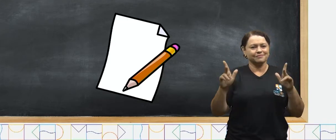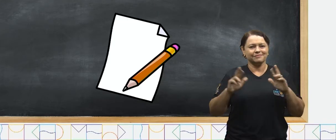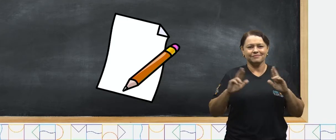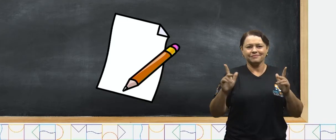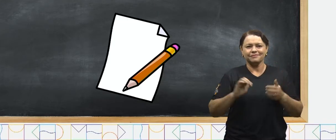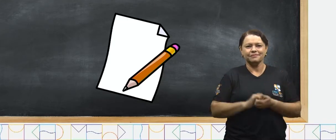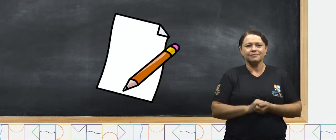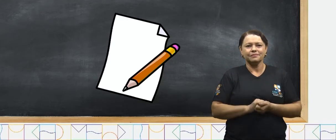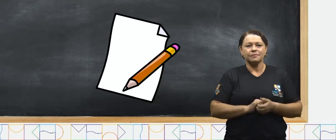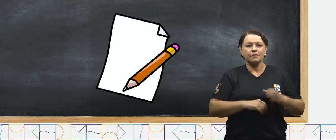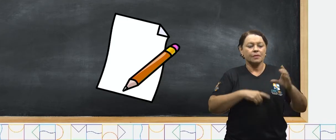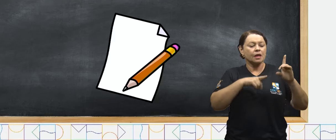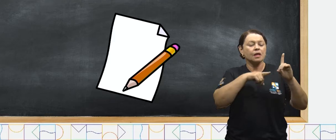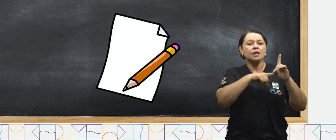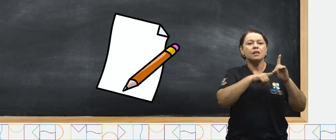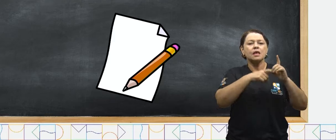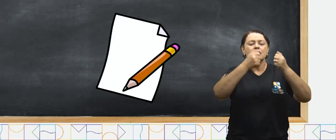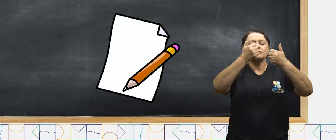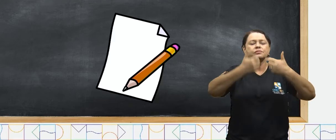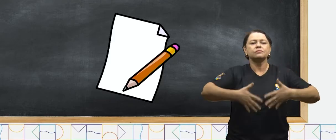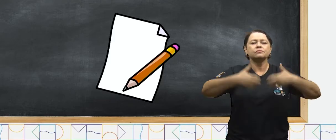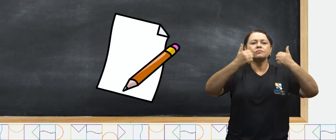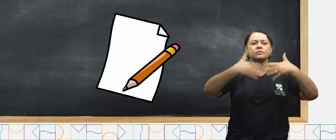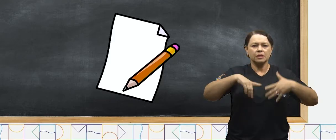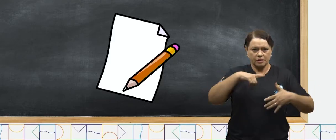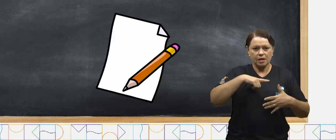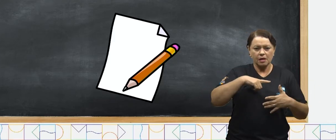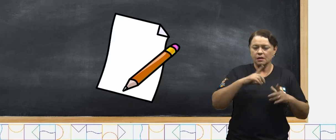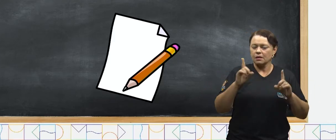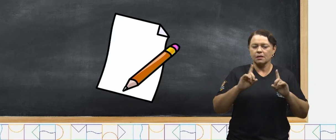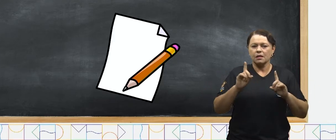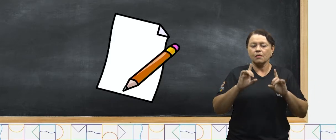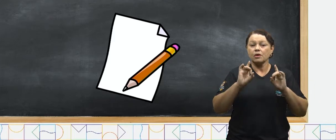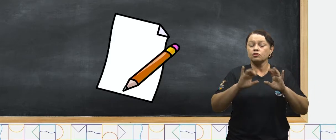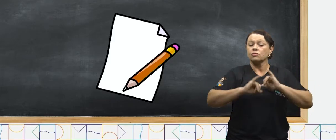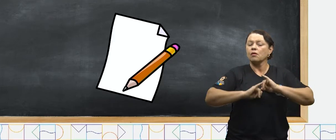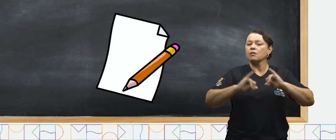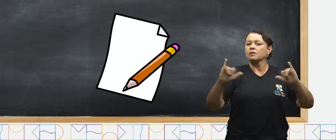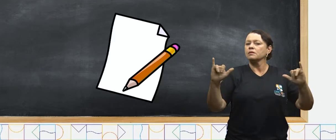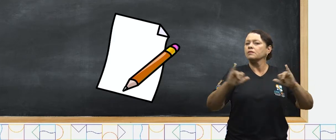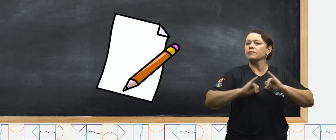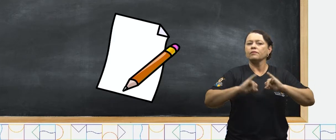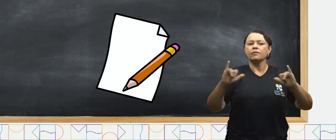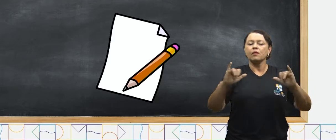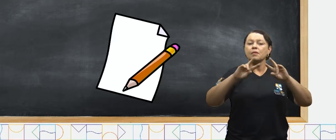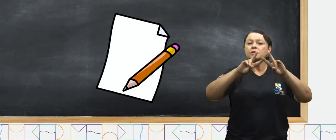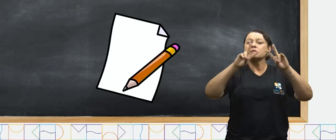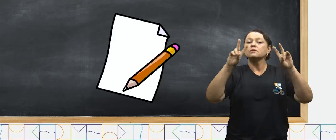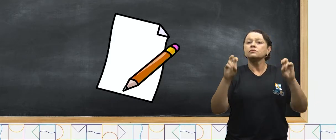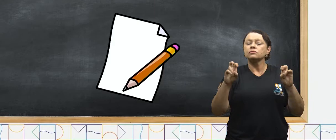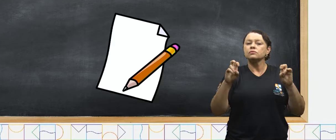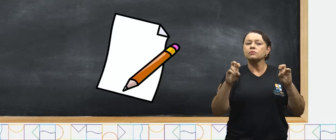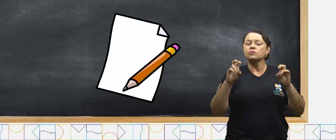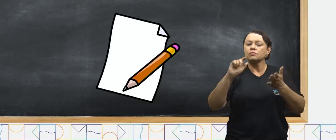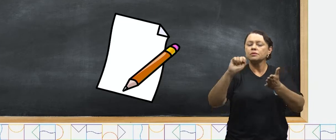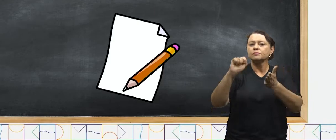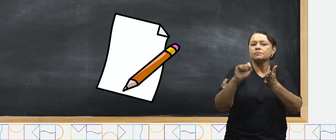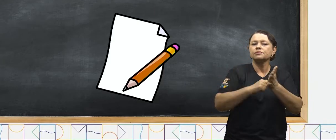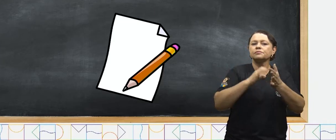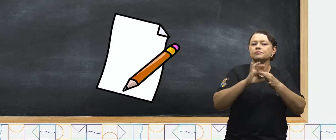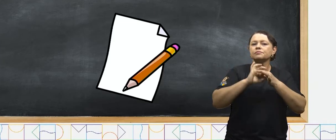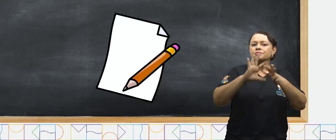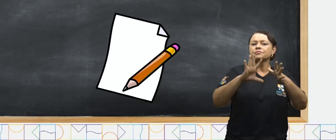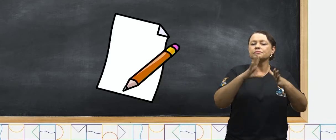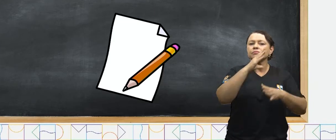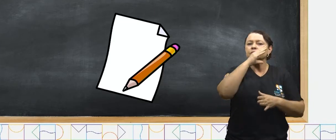B, descrever. Não há descrição. O que há é uma informação sobre a